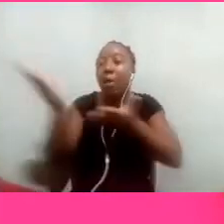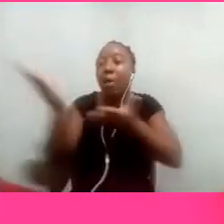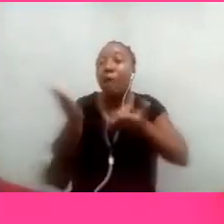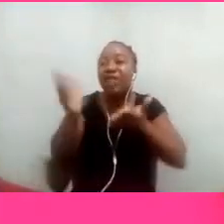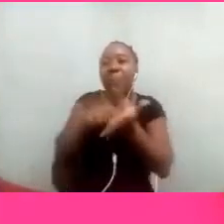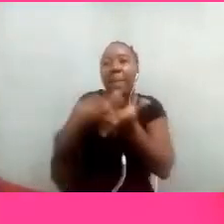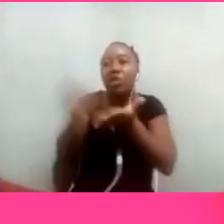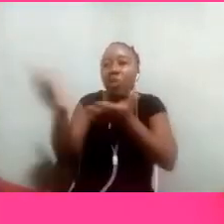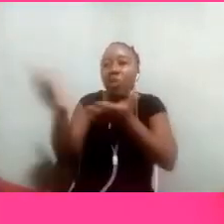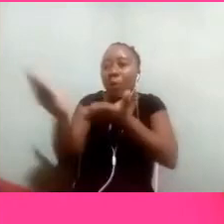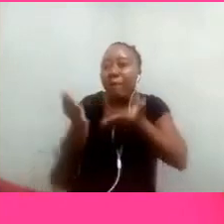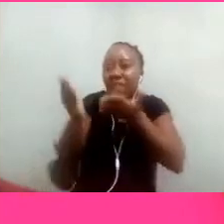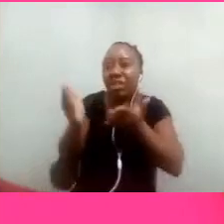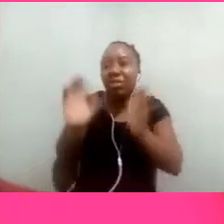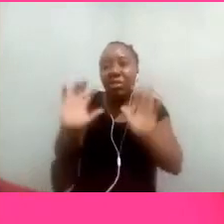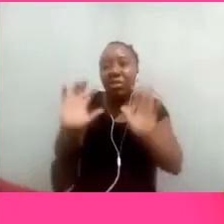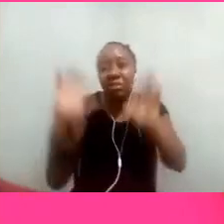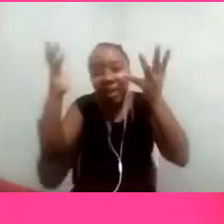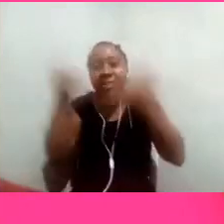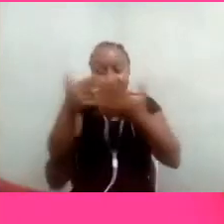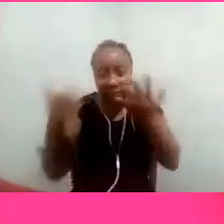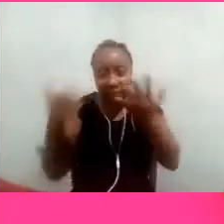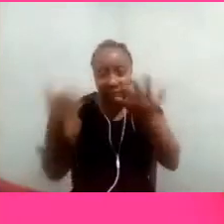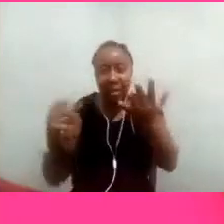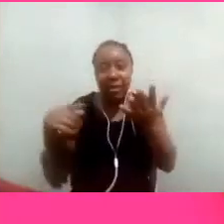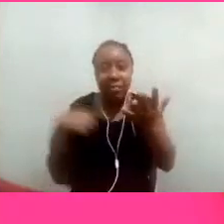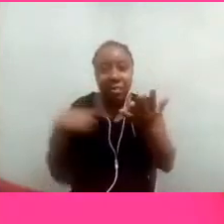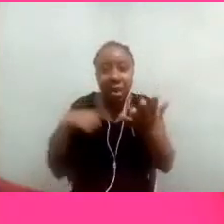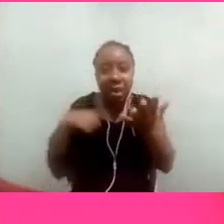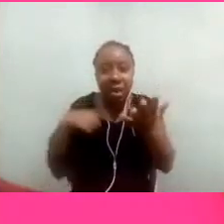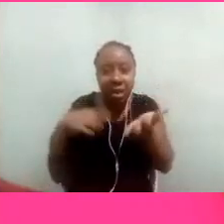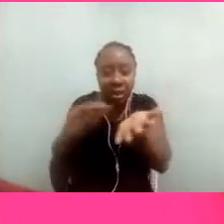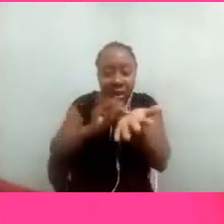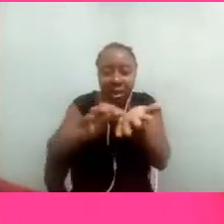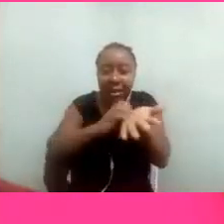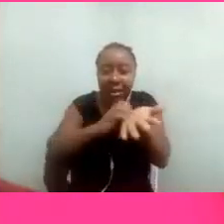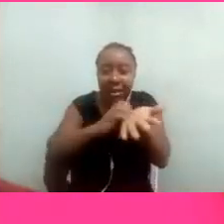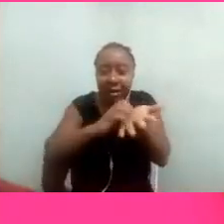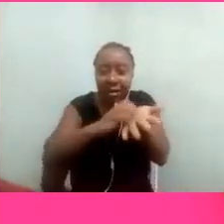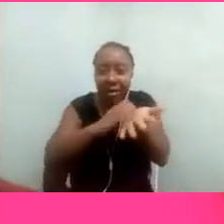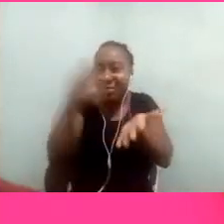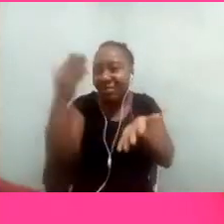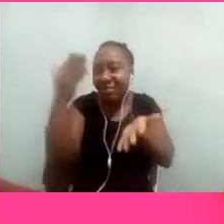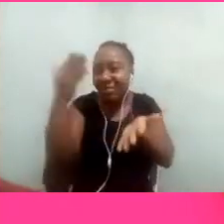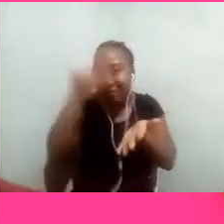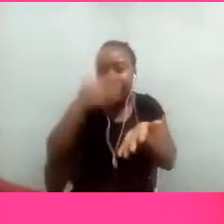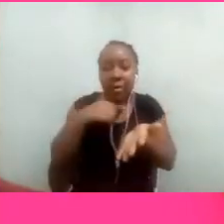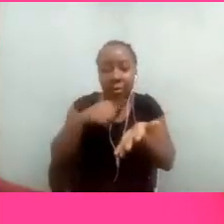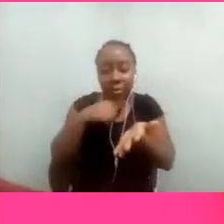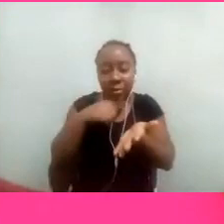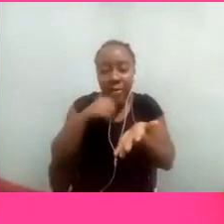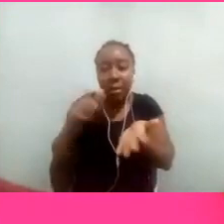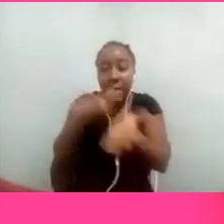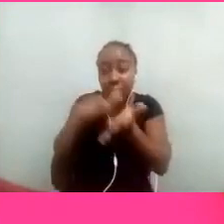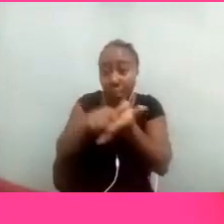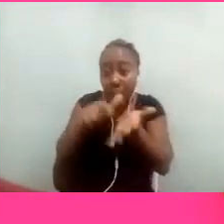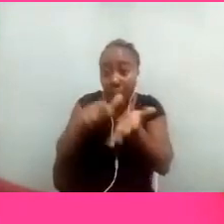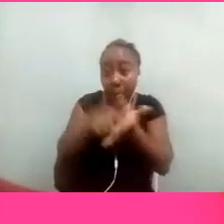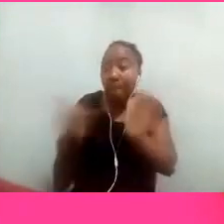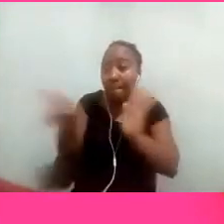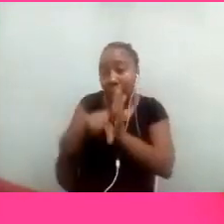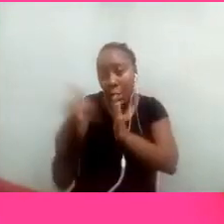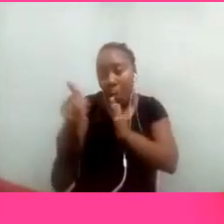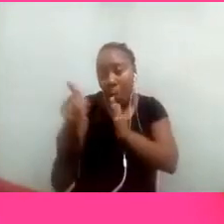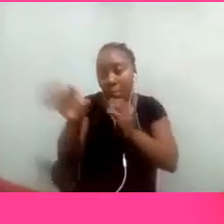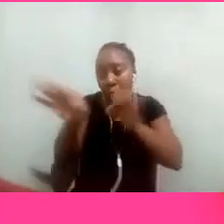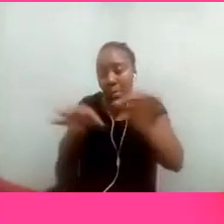umas ranhuras no próprio papel, é que vocês não vão conseguir ver, mas ele é um papel para fazer convite. Mas ele